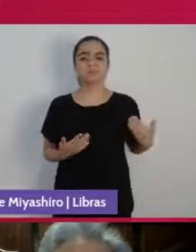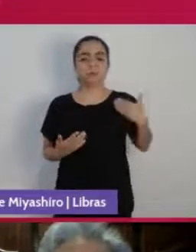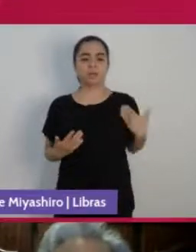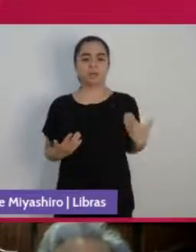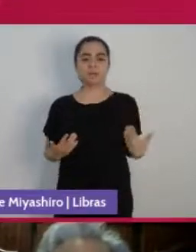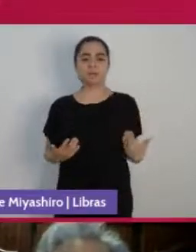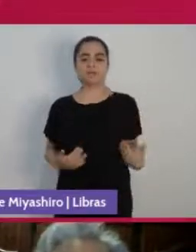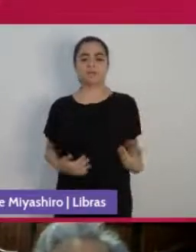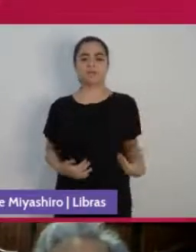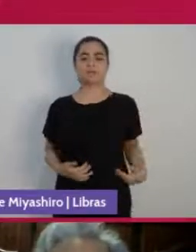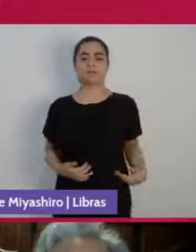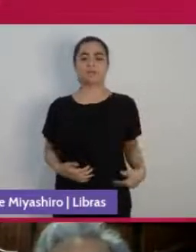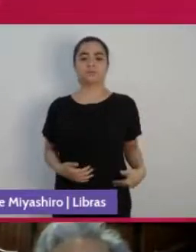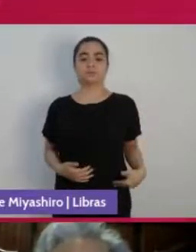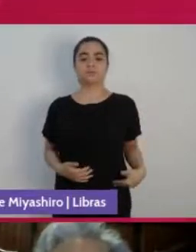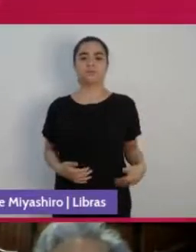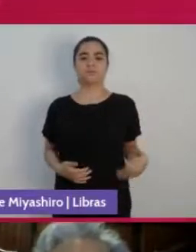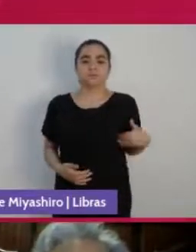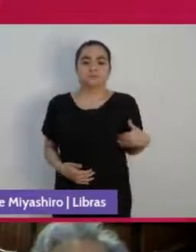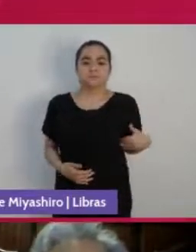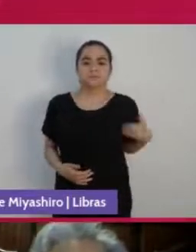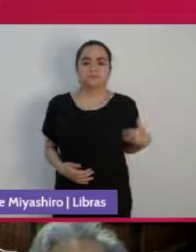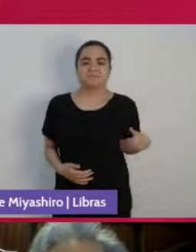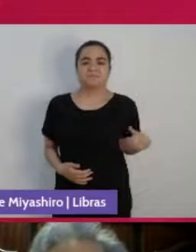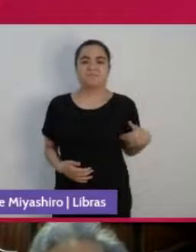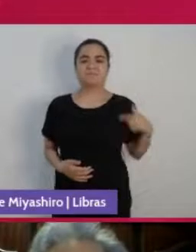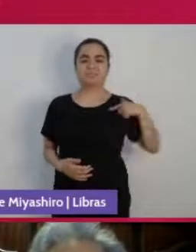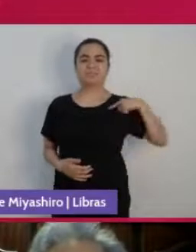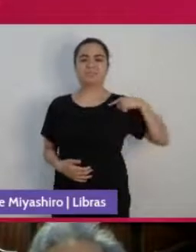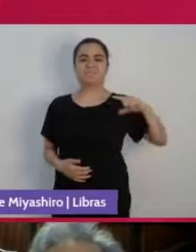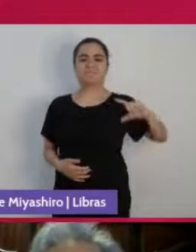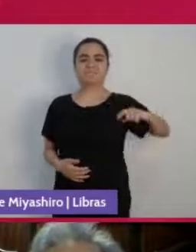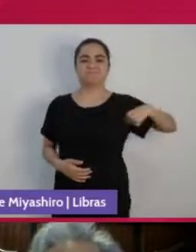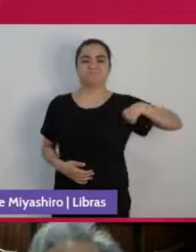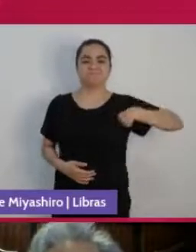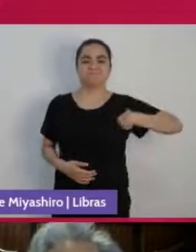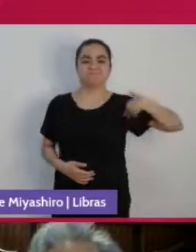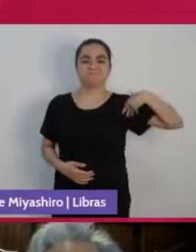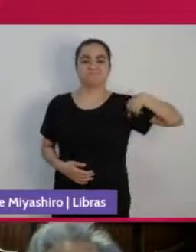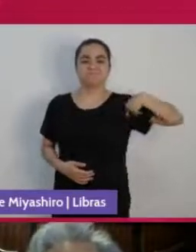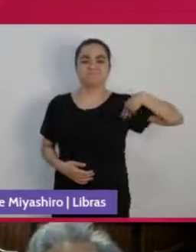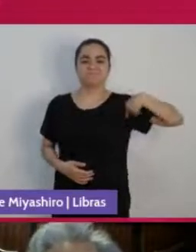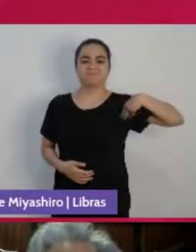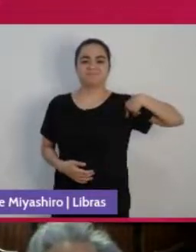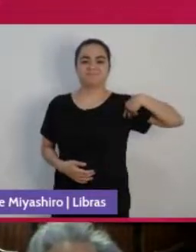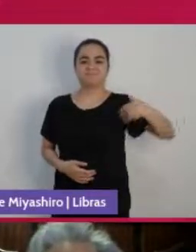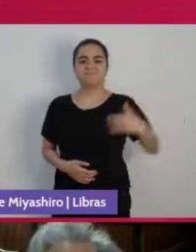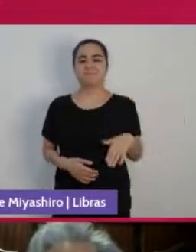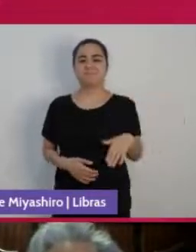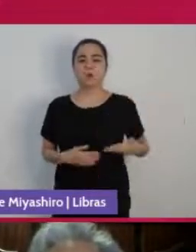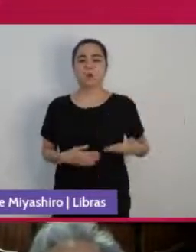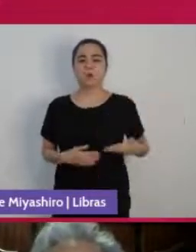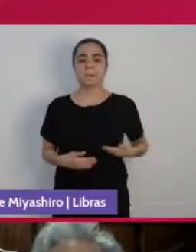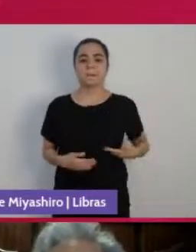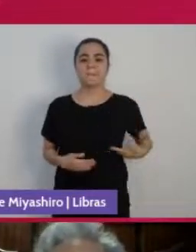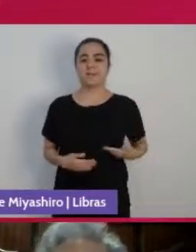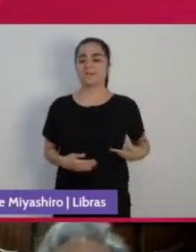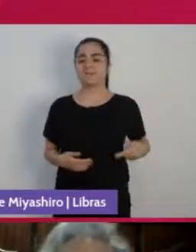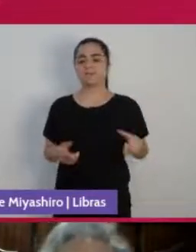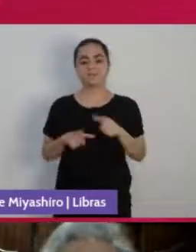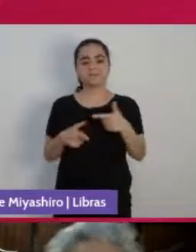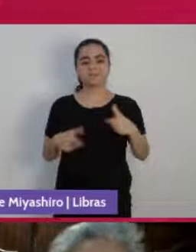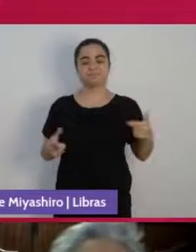alongado, peitoral curtinho, tem uma dobra aqui na axila e não pegou a prega inframamária. Essa mama